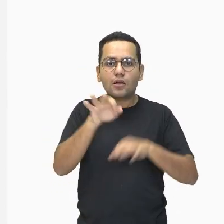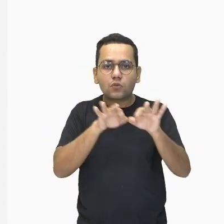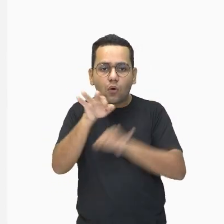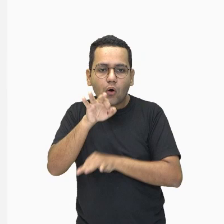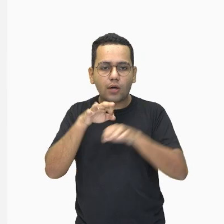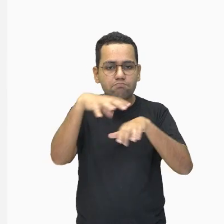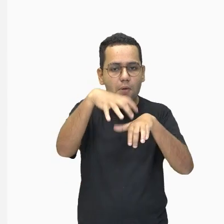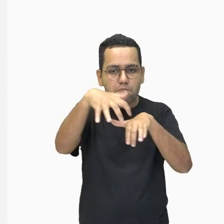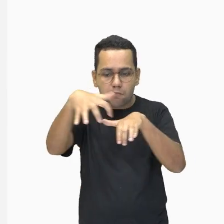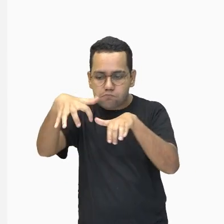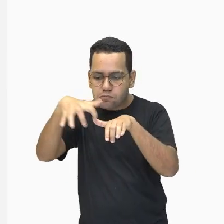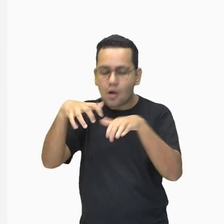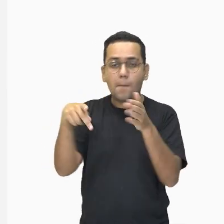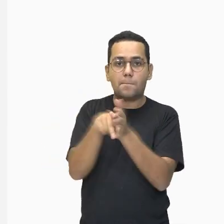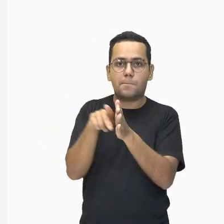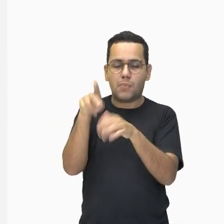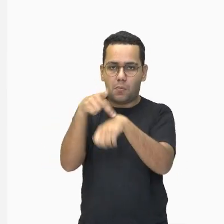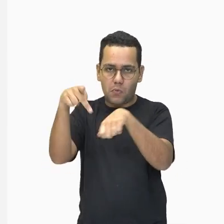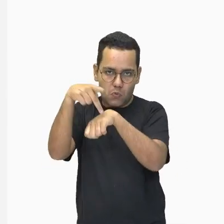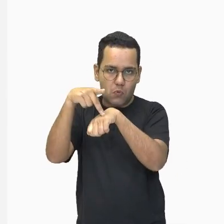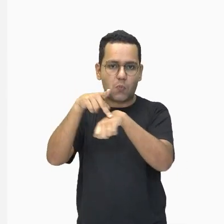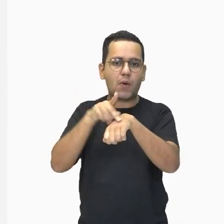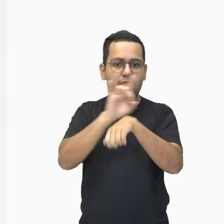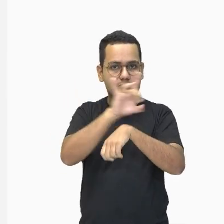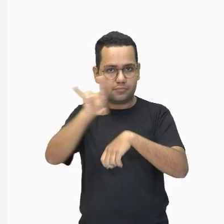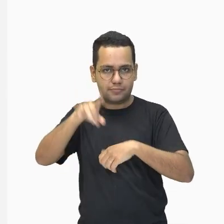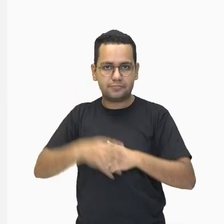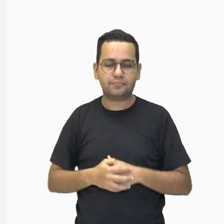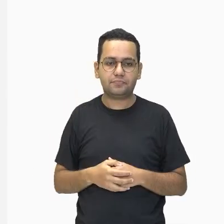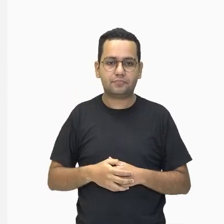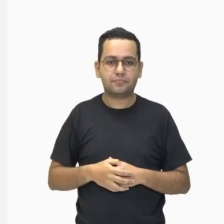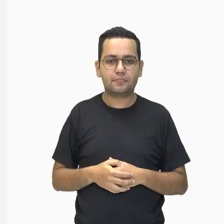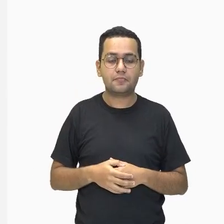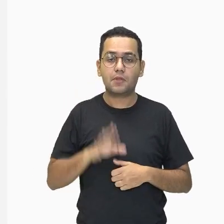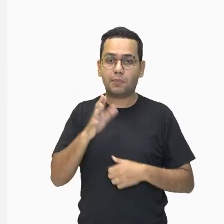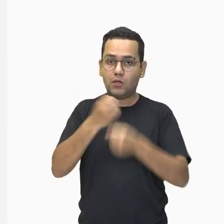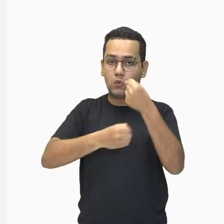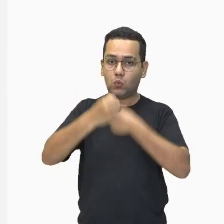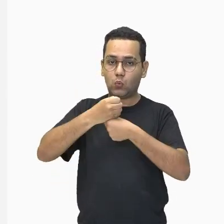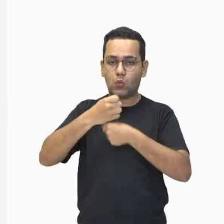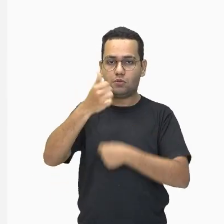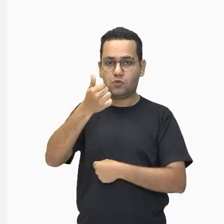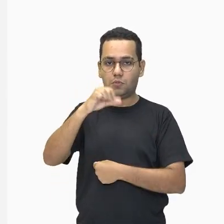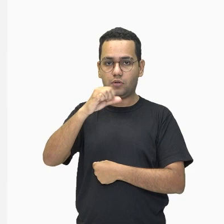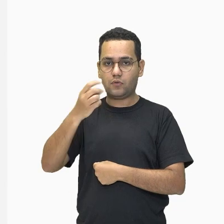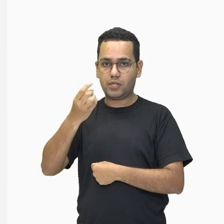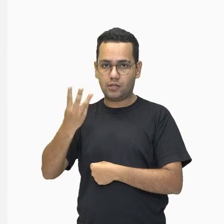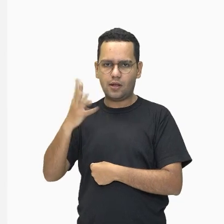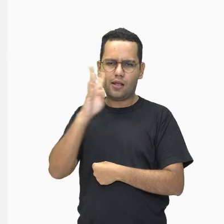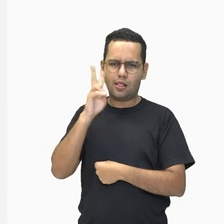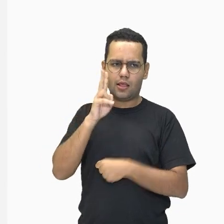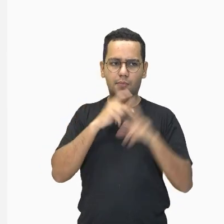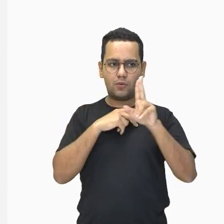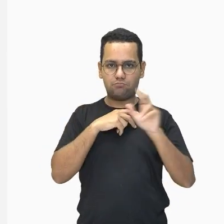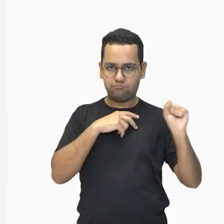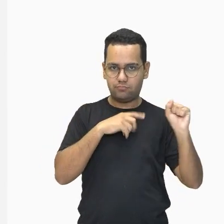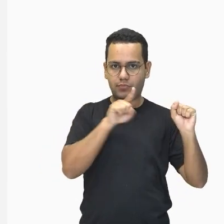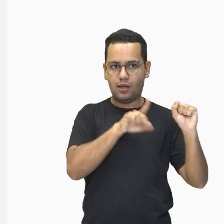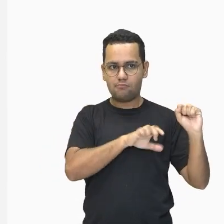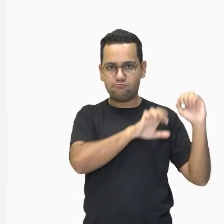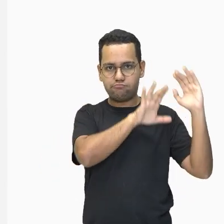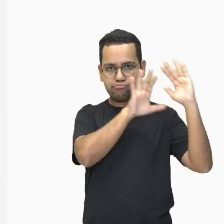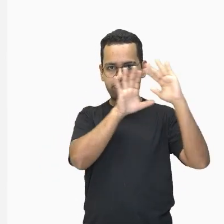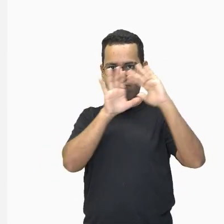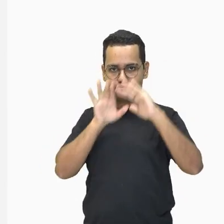ocupação de cada país. Lembrando que, em 43, o Exército Vermelho já estava marchando rumo a Berlim